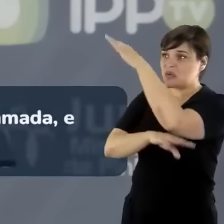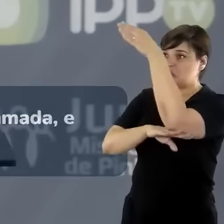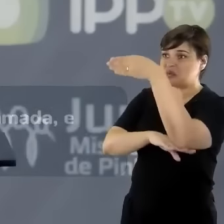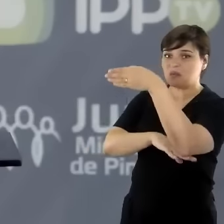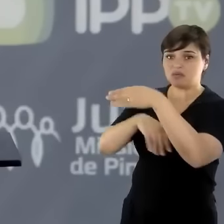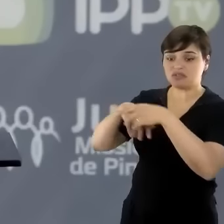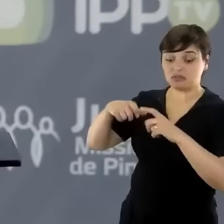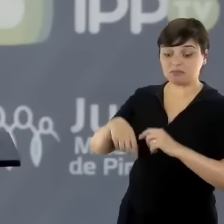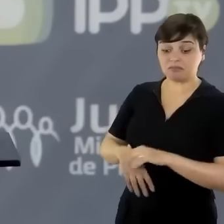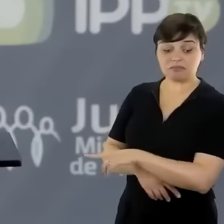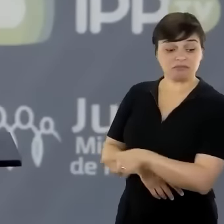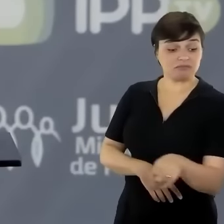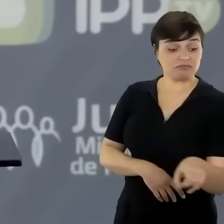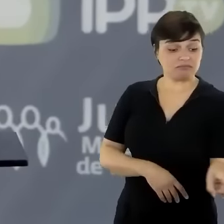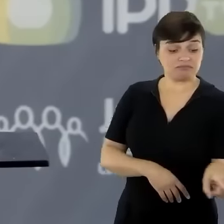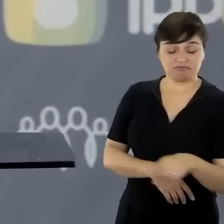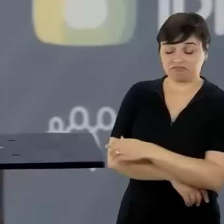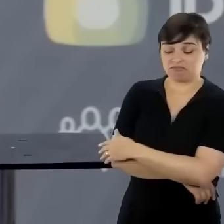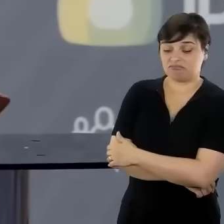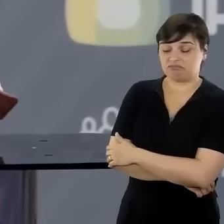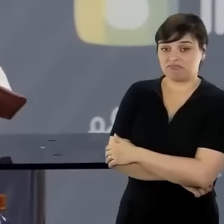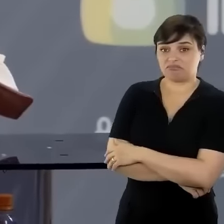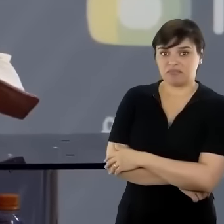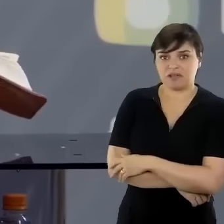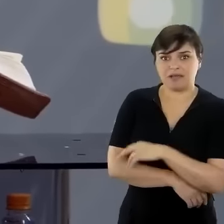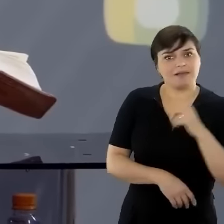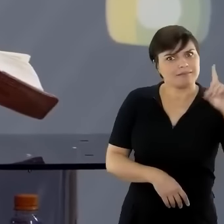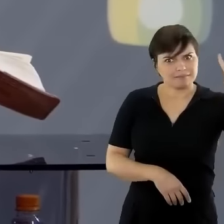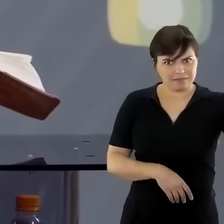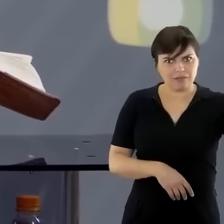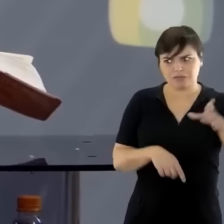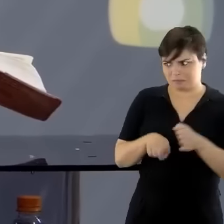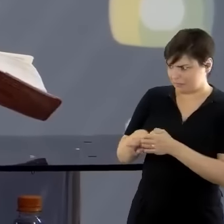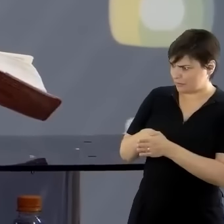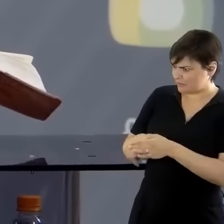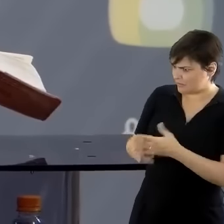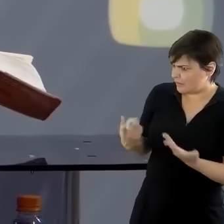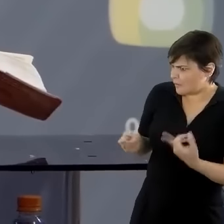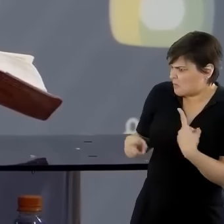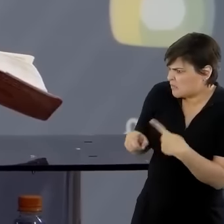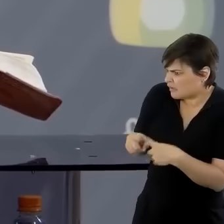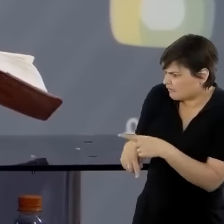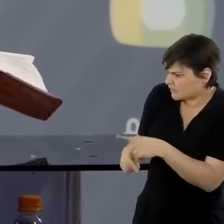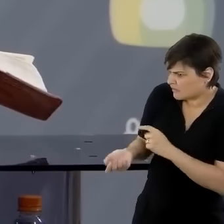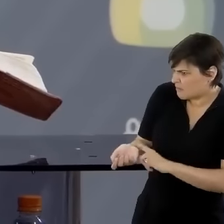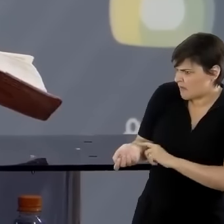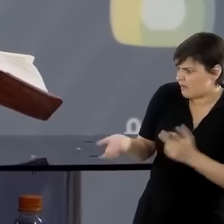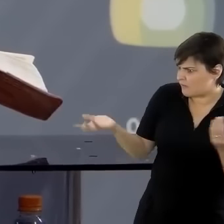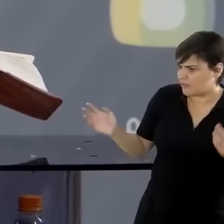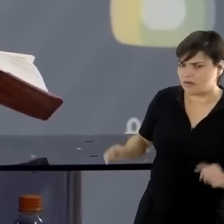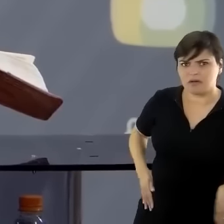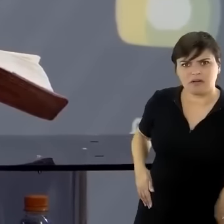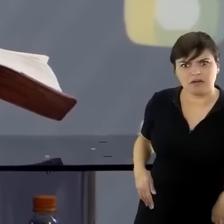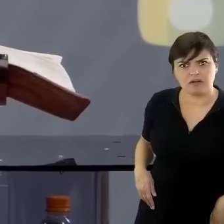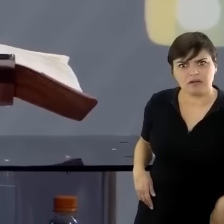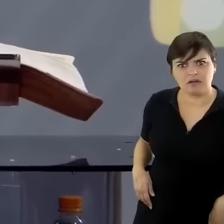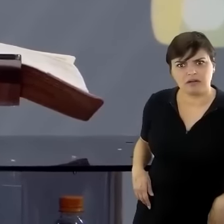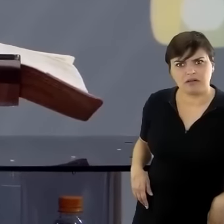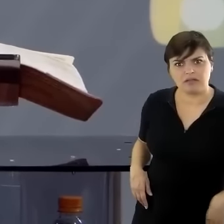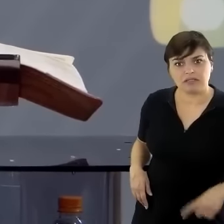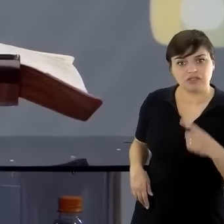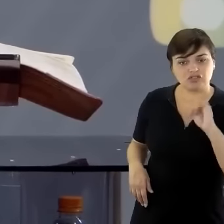você que Deus confronta o Jonas é razoável ess essa Ira sua porque eu sou bom é razoável ele não respondeu ele se